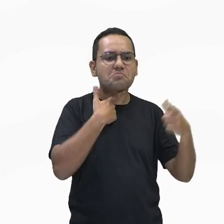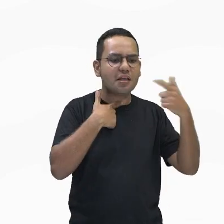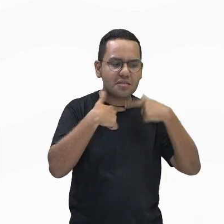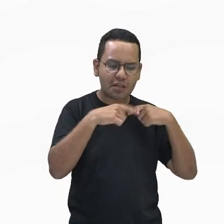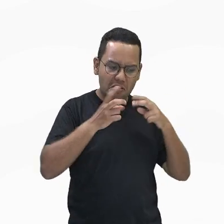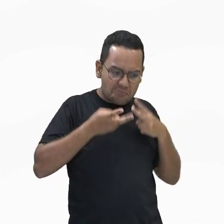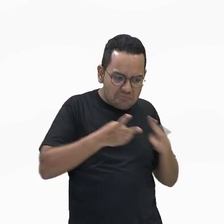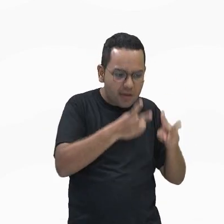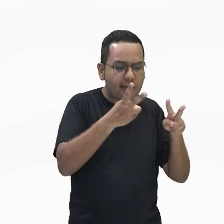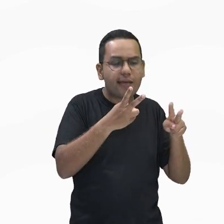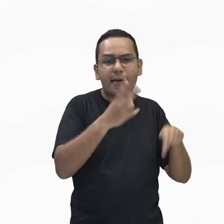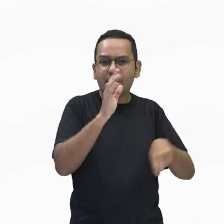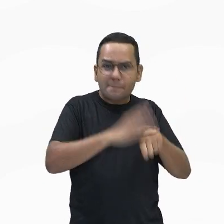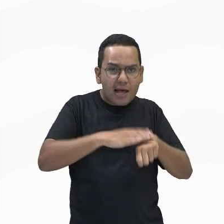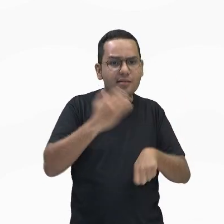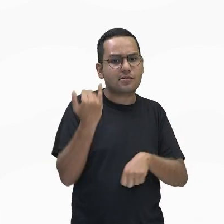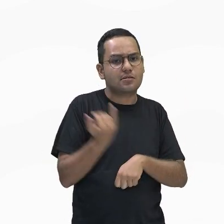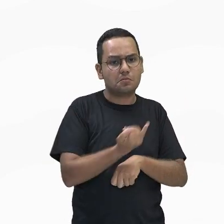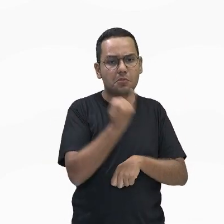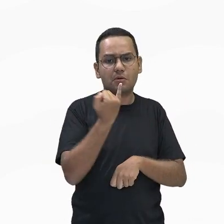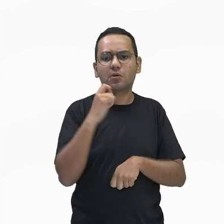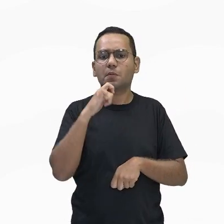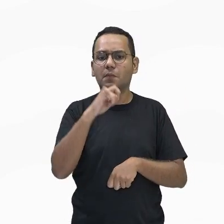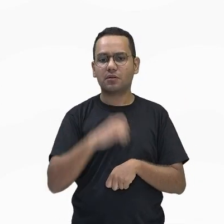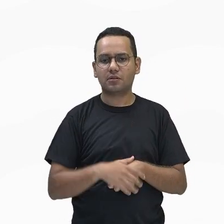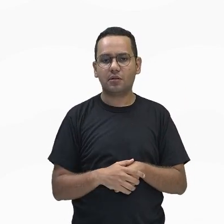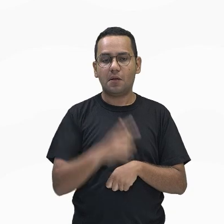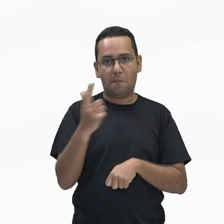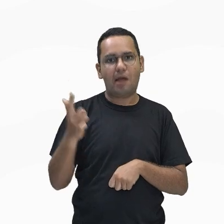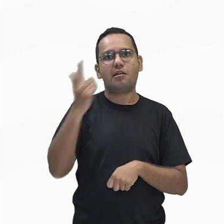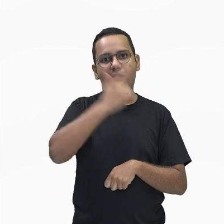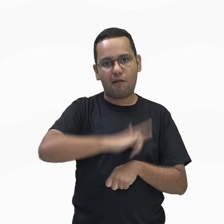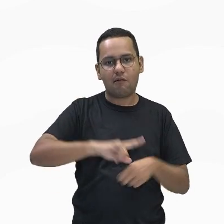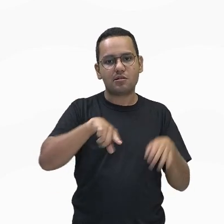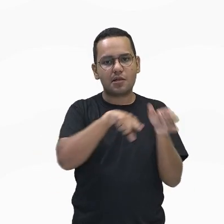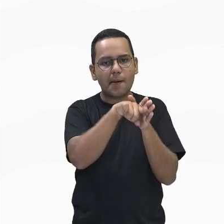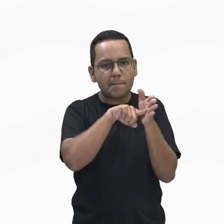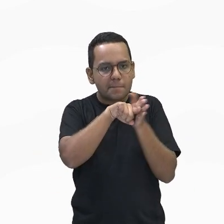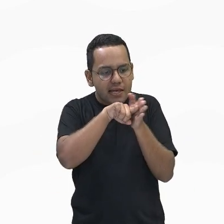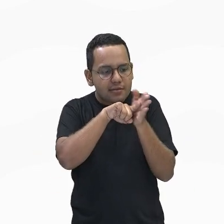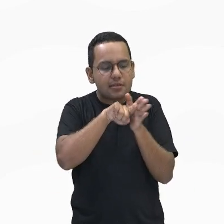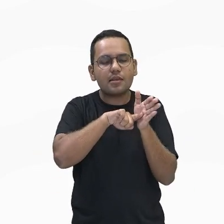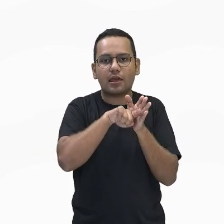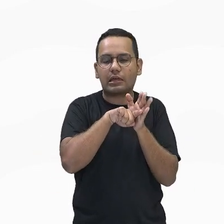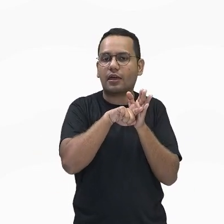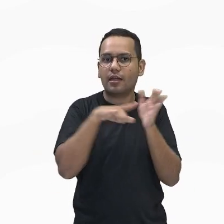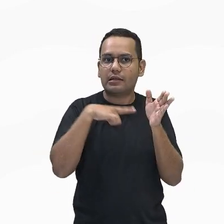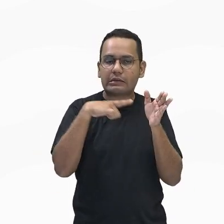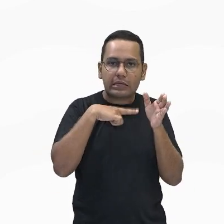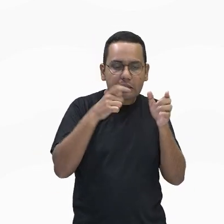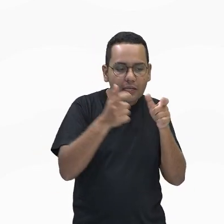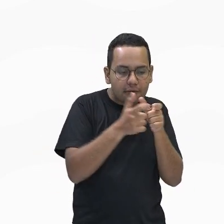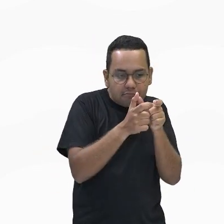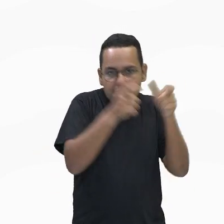é crucial para a realização de pesquisas abrangentes